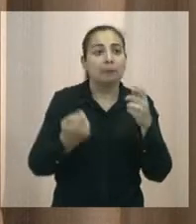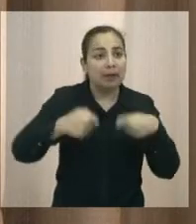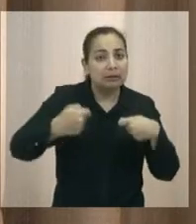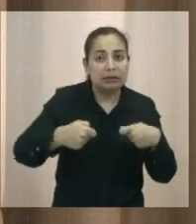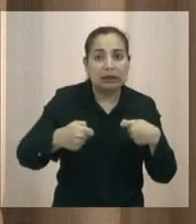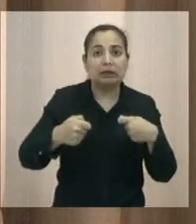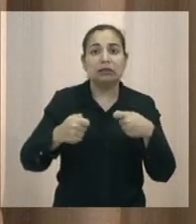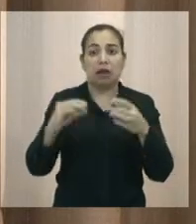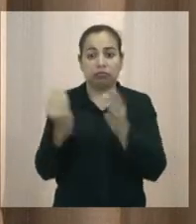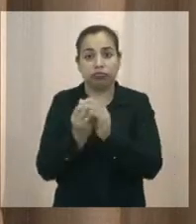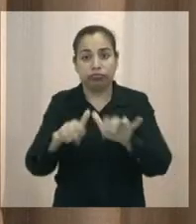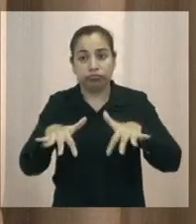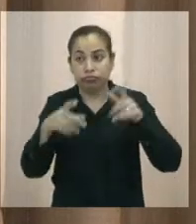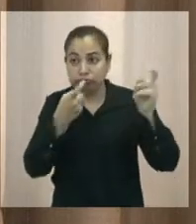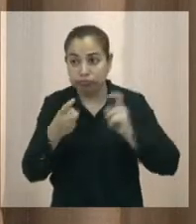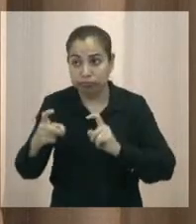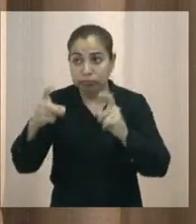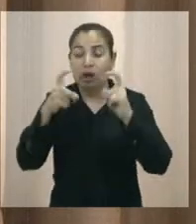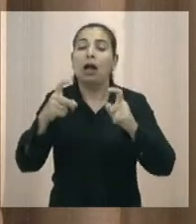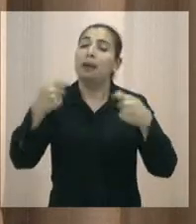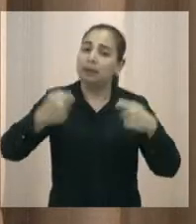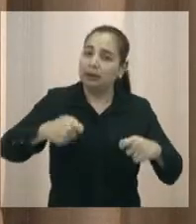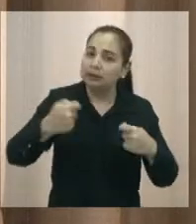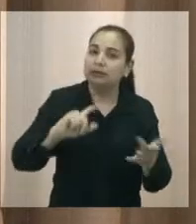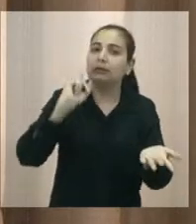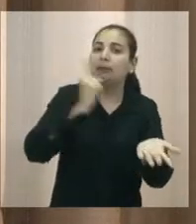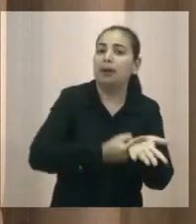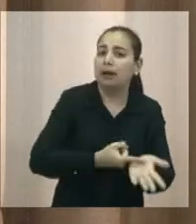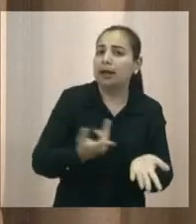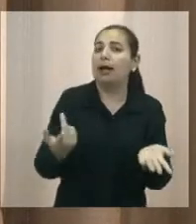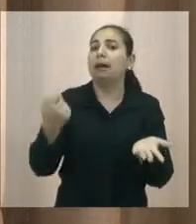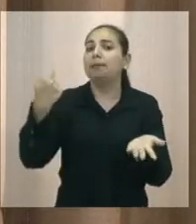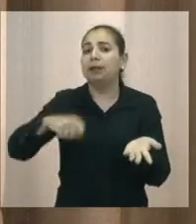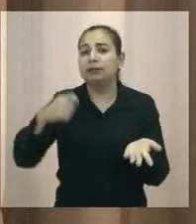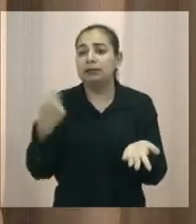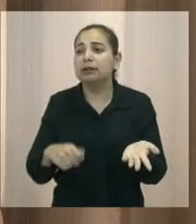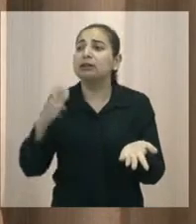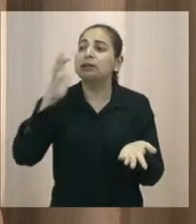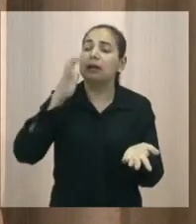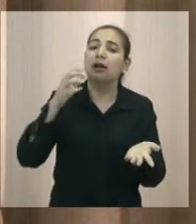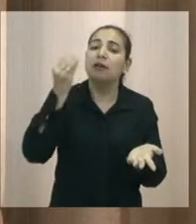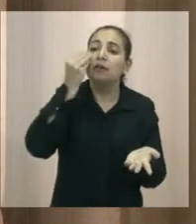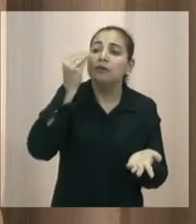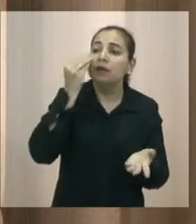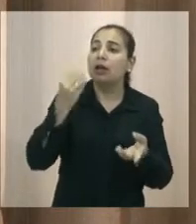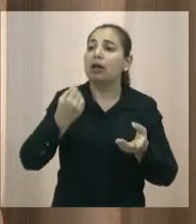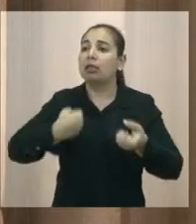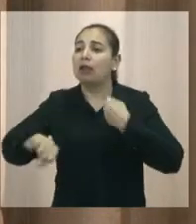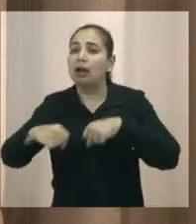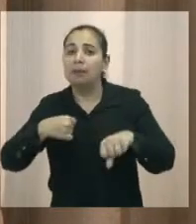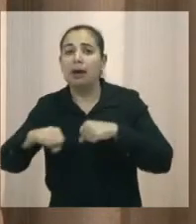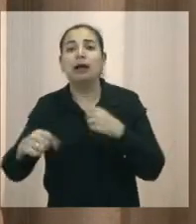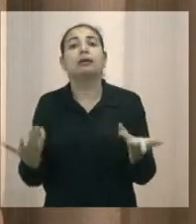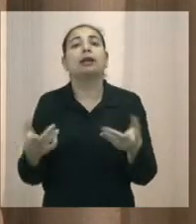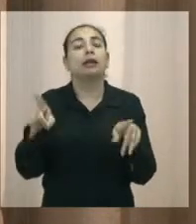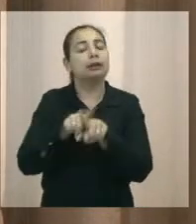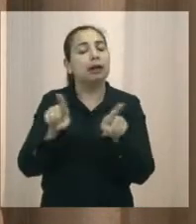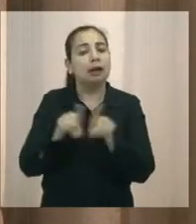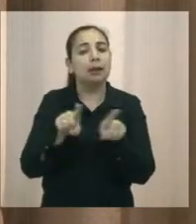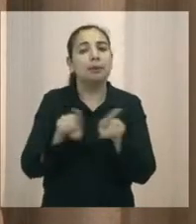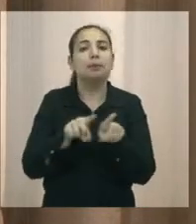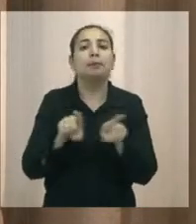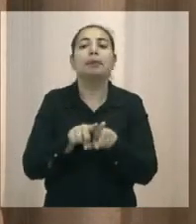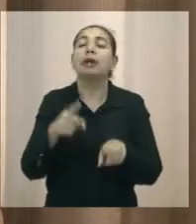para aprofundar as discussões da vida das comunidades, de categorias profissionais que nos procuram também para